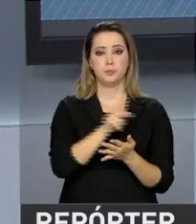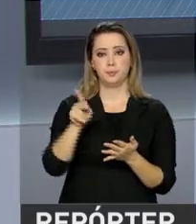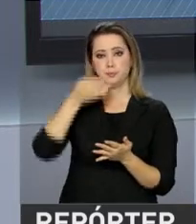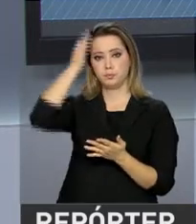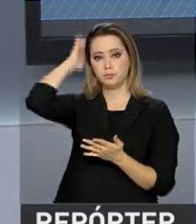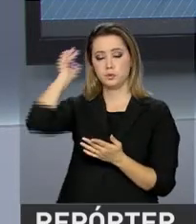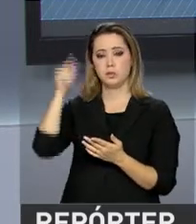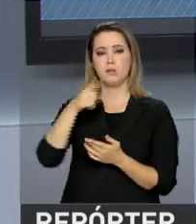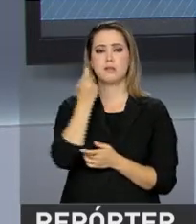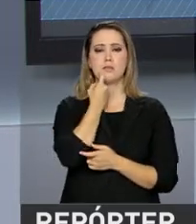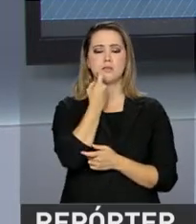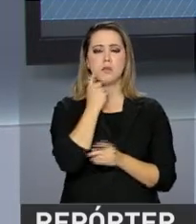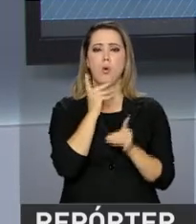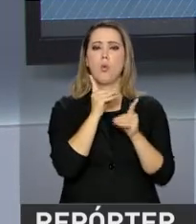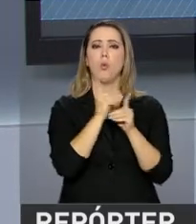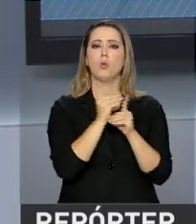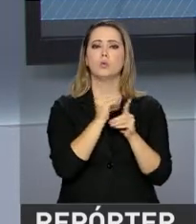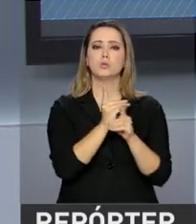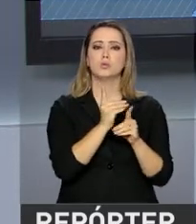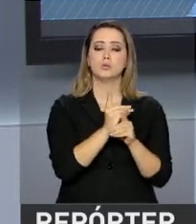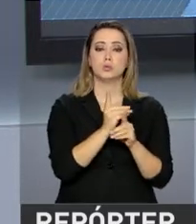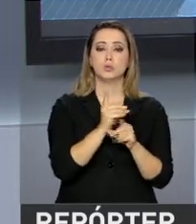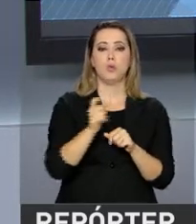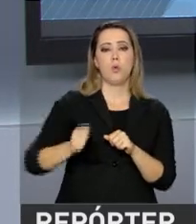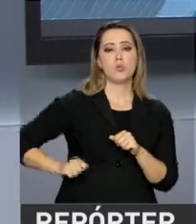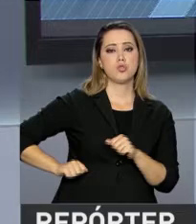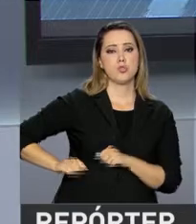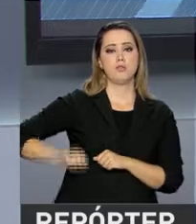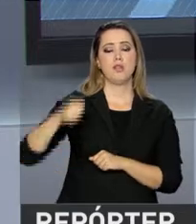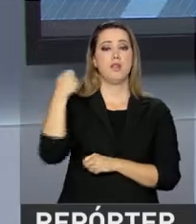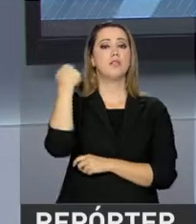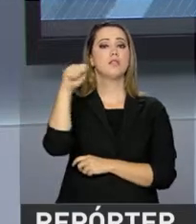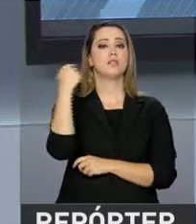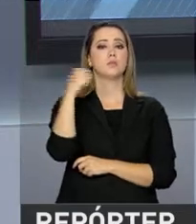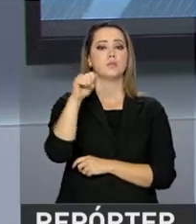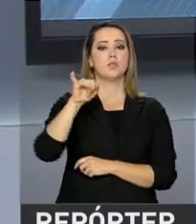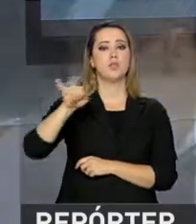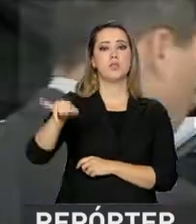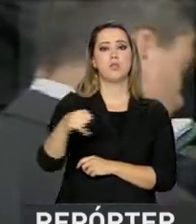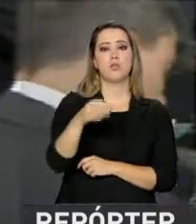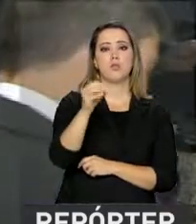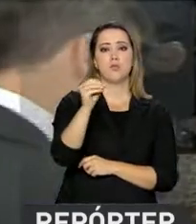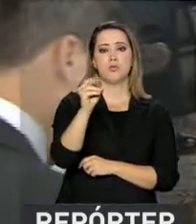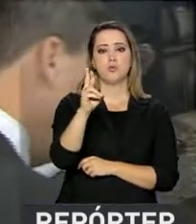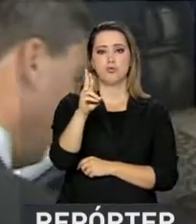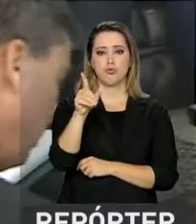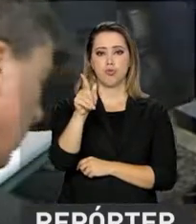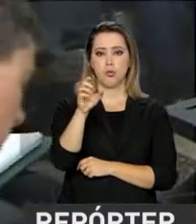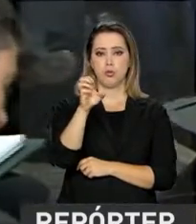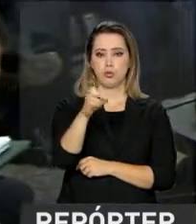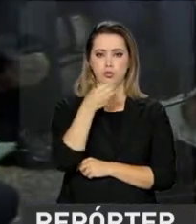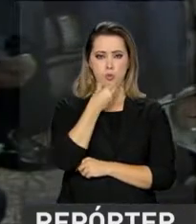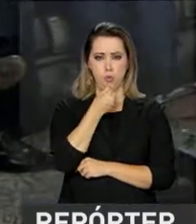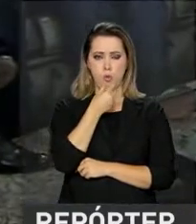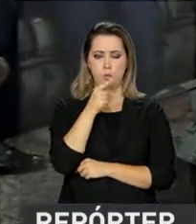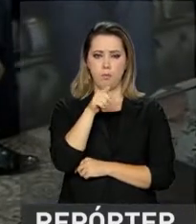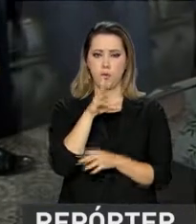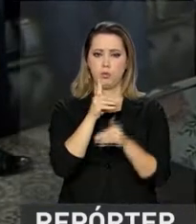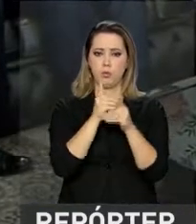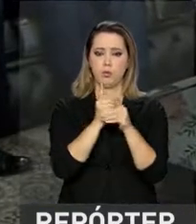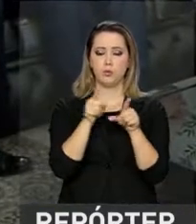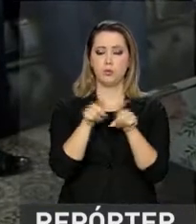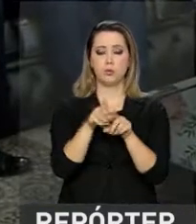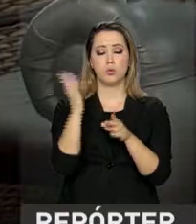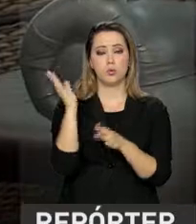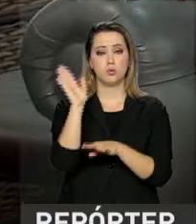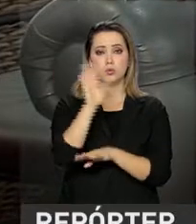sexta foi um encontro com o chanceler da argentina ocorre pauli temer se encontrou com o chanceler no fim da